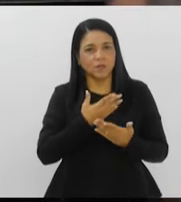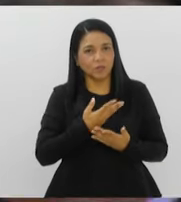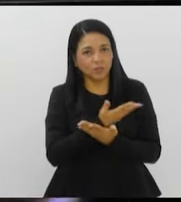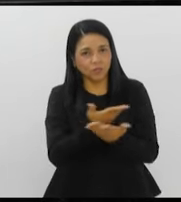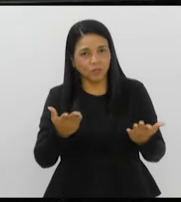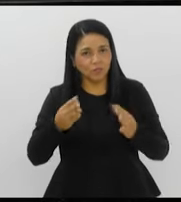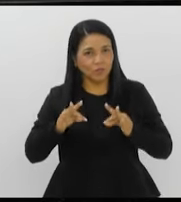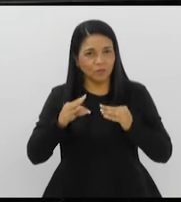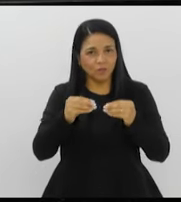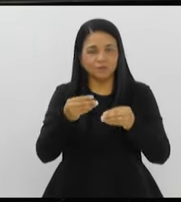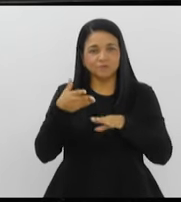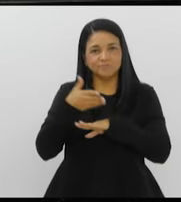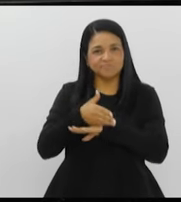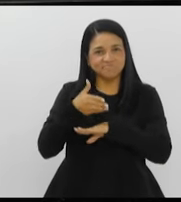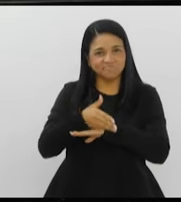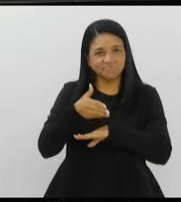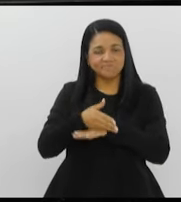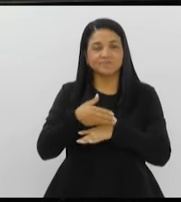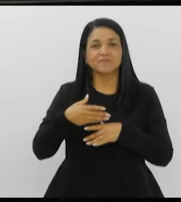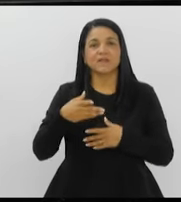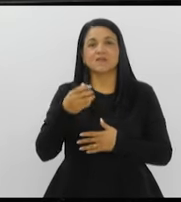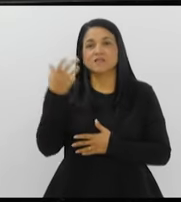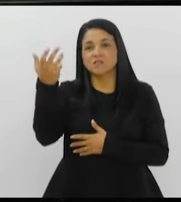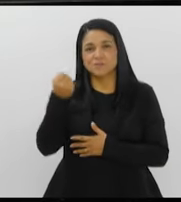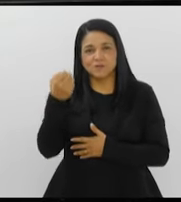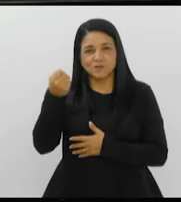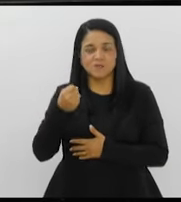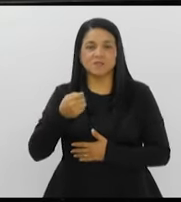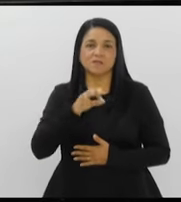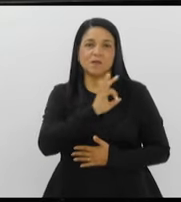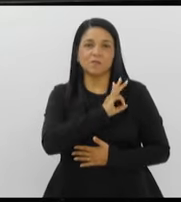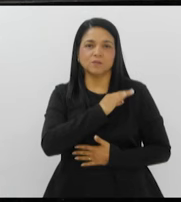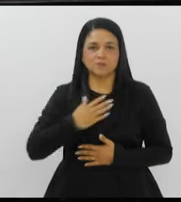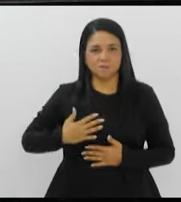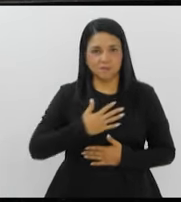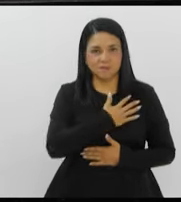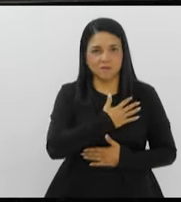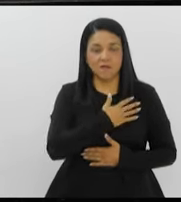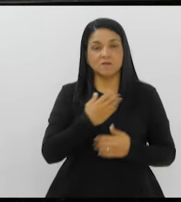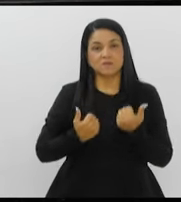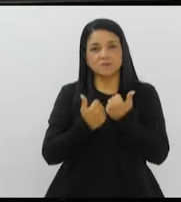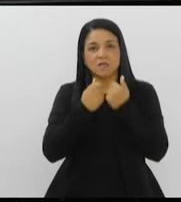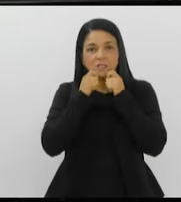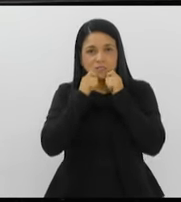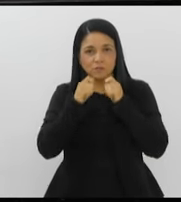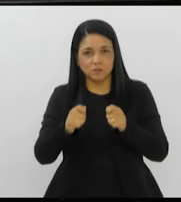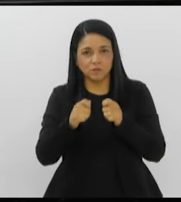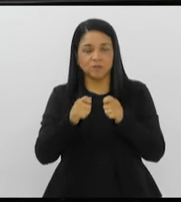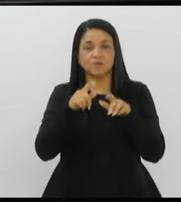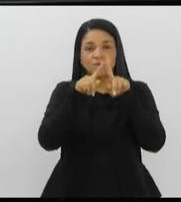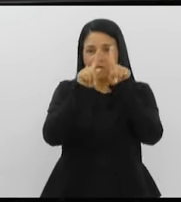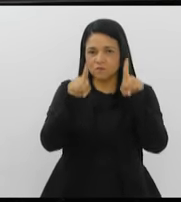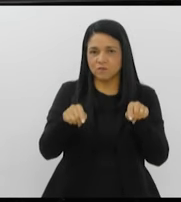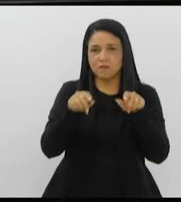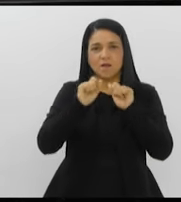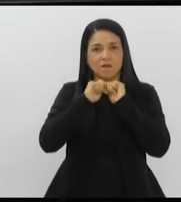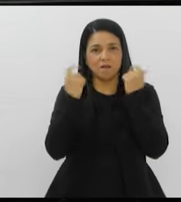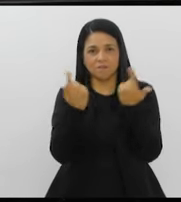estão presentes aqui, as pensionistas da Polícia Militar, aos assessores, aos funcionários da